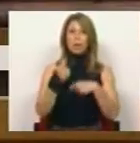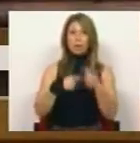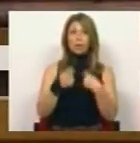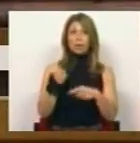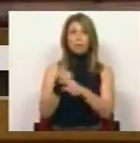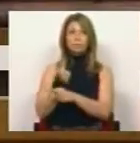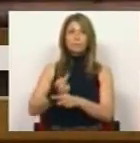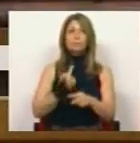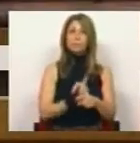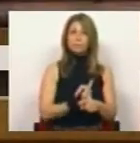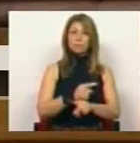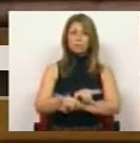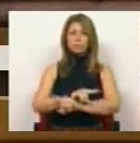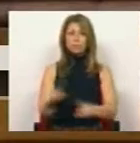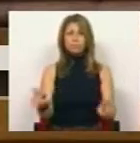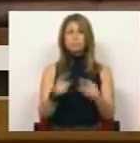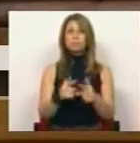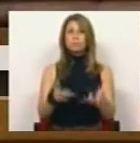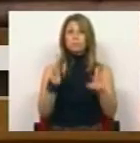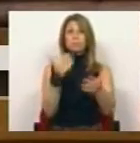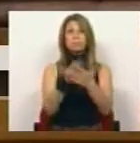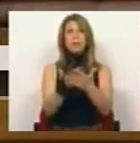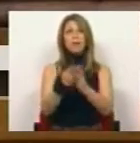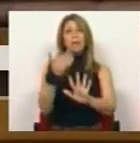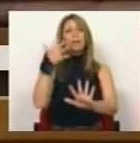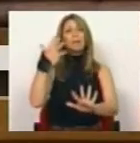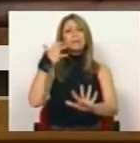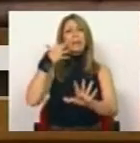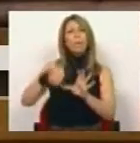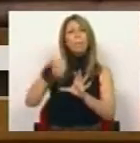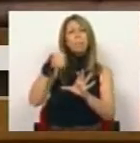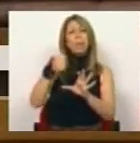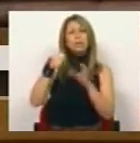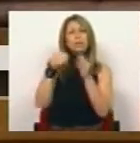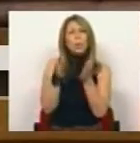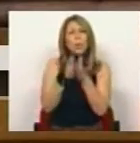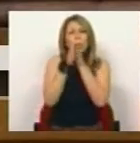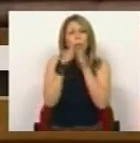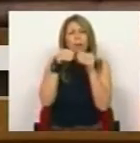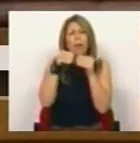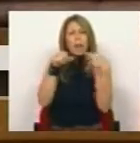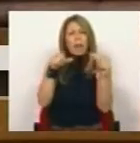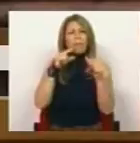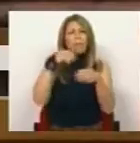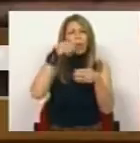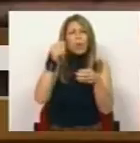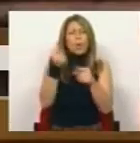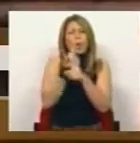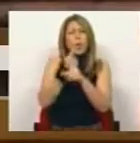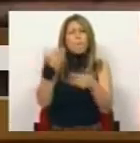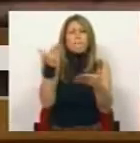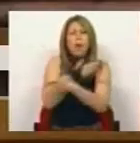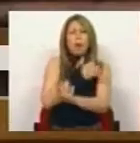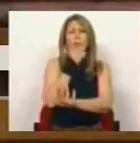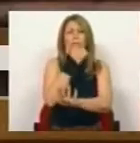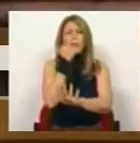comerciais fiquem impedidos de disponibilizar sacos de plástico ultraleves para embalamento primário ou transporte de pão, frutas